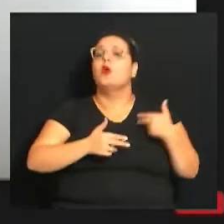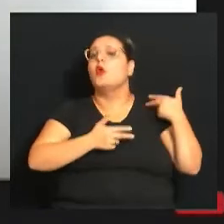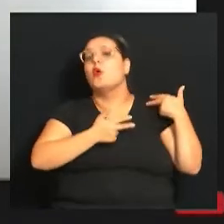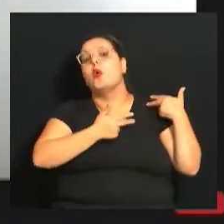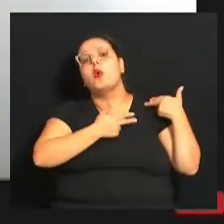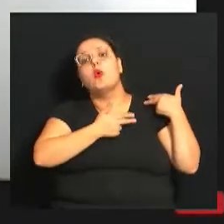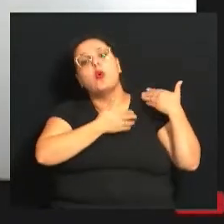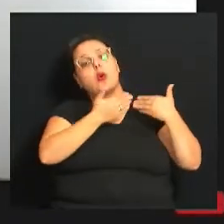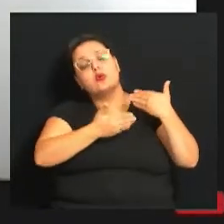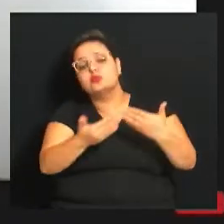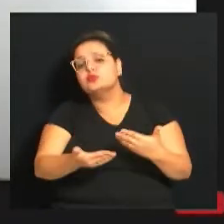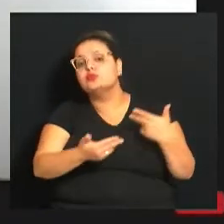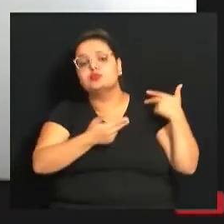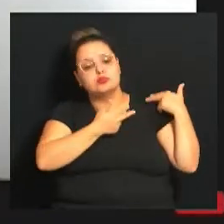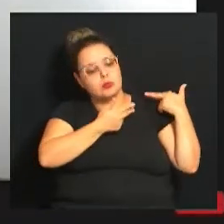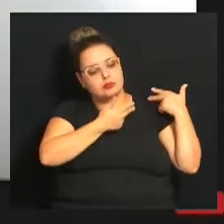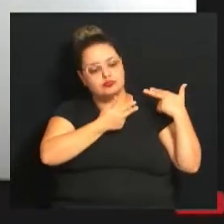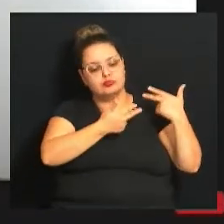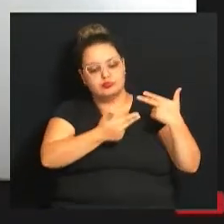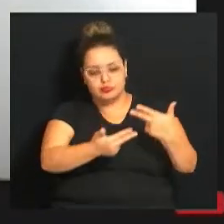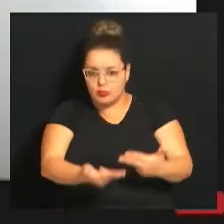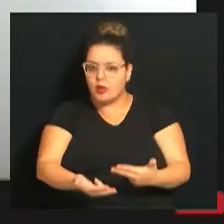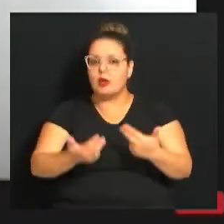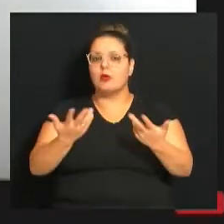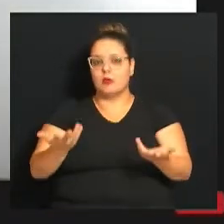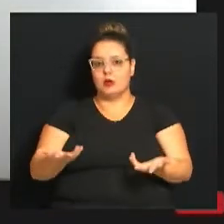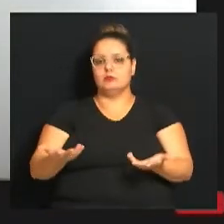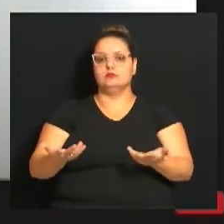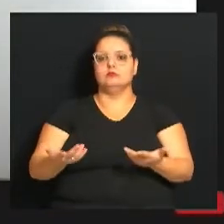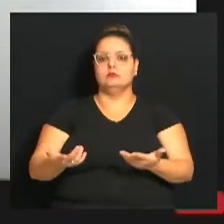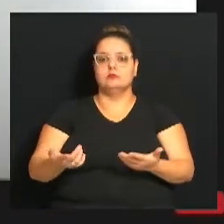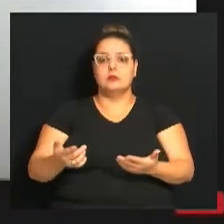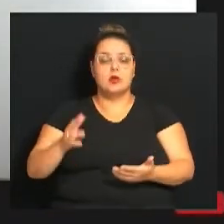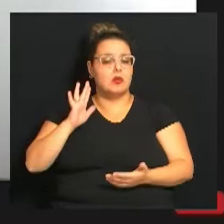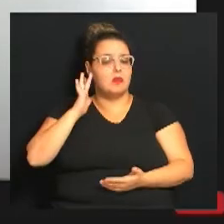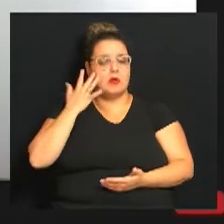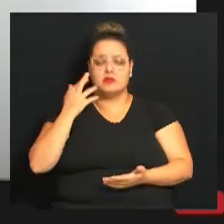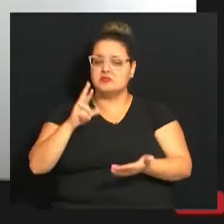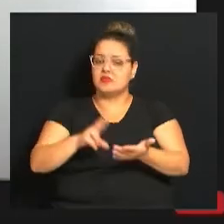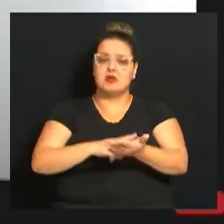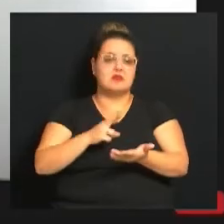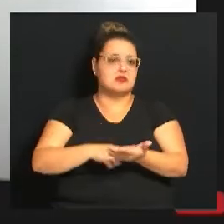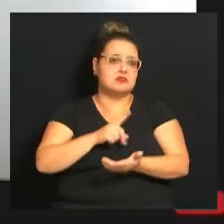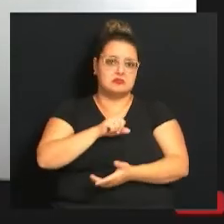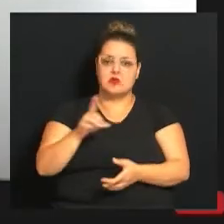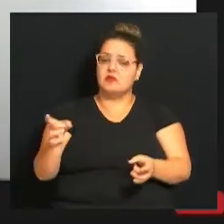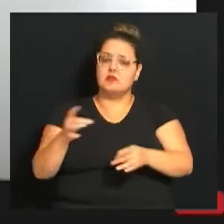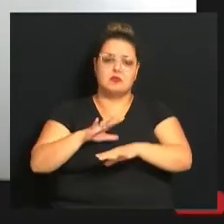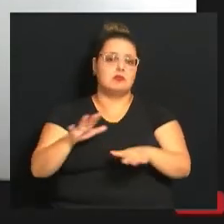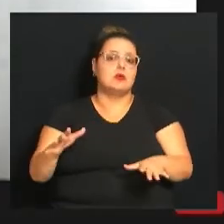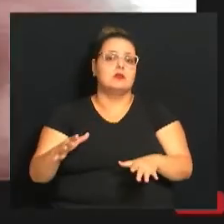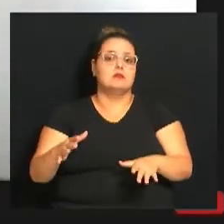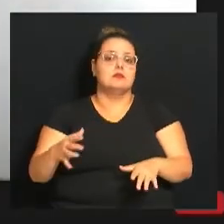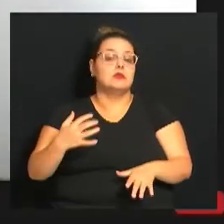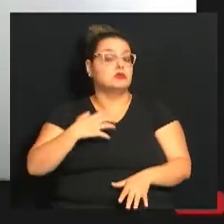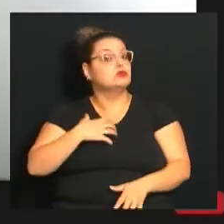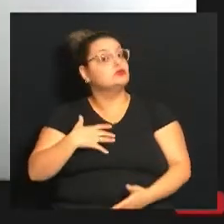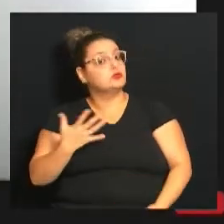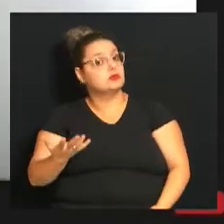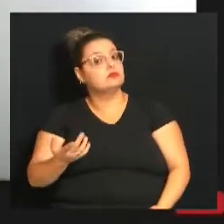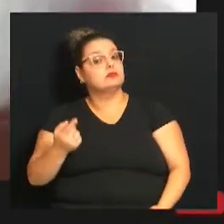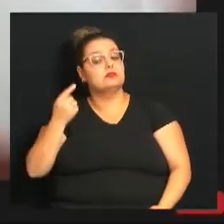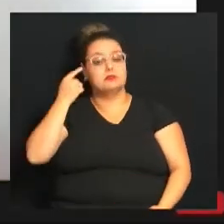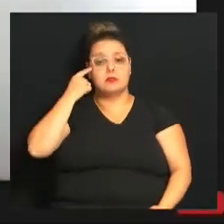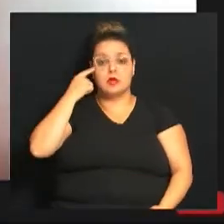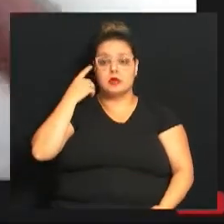que a gente tem essa paixão pelo papel, acho que a revista não vai acabar, mas pensando para o veículo, para o título, você tem que pensar de uma maneira